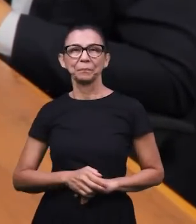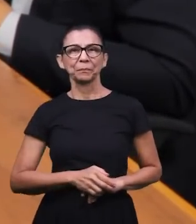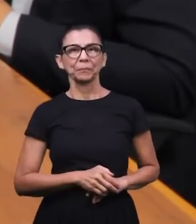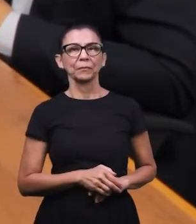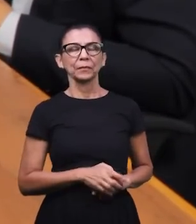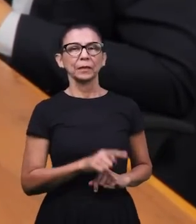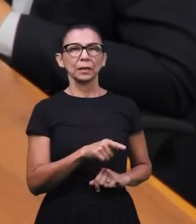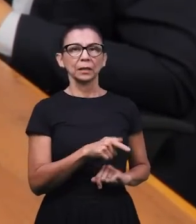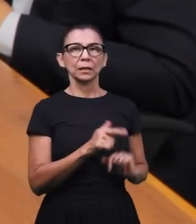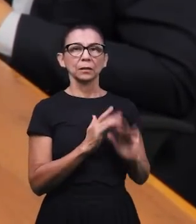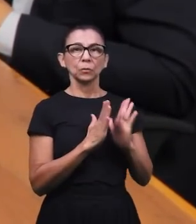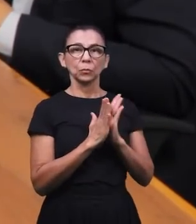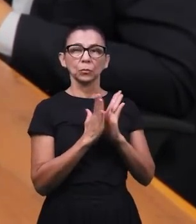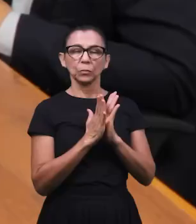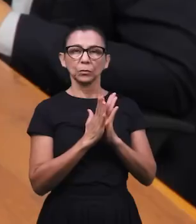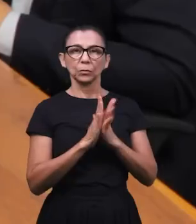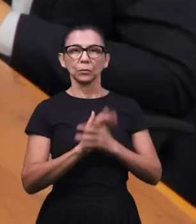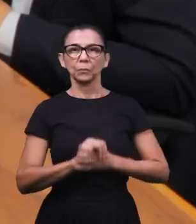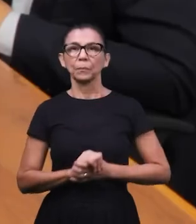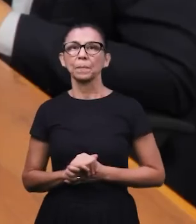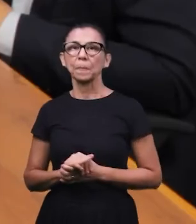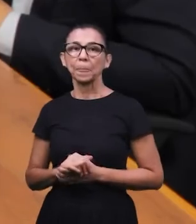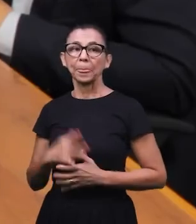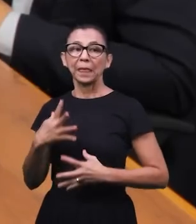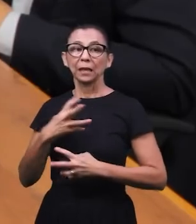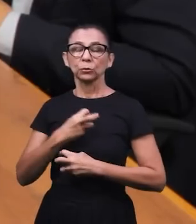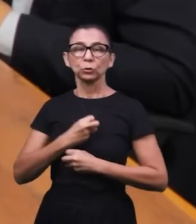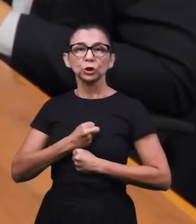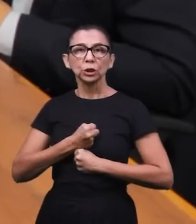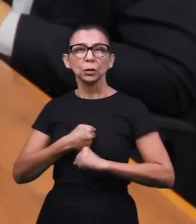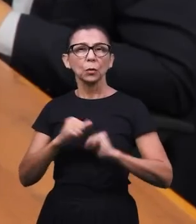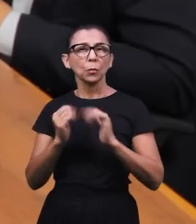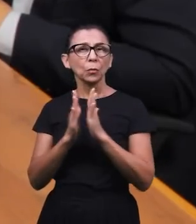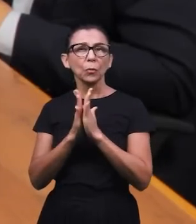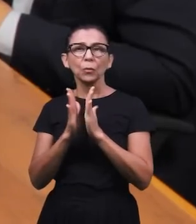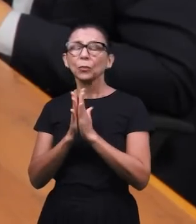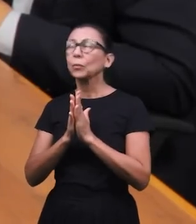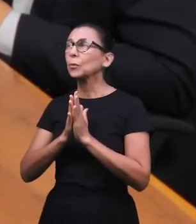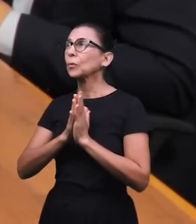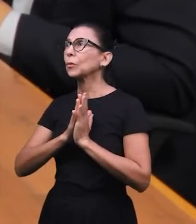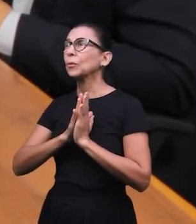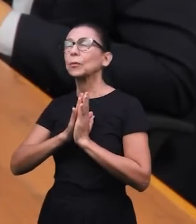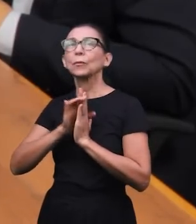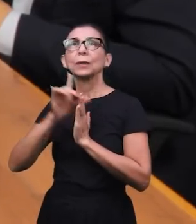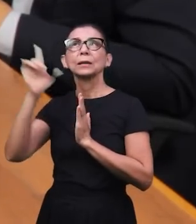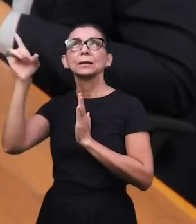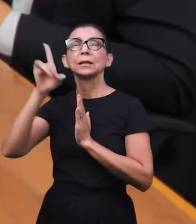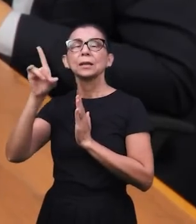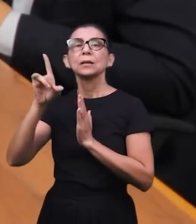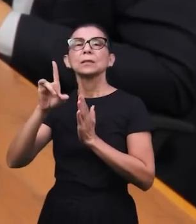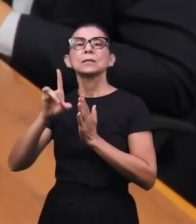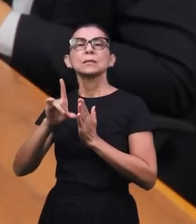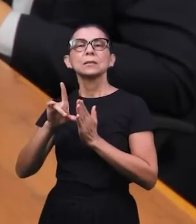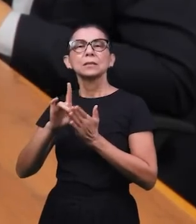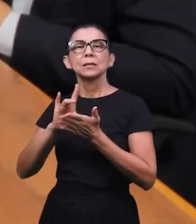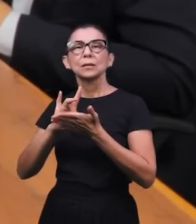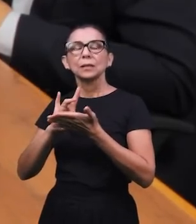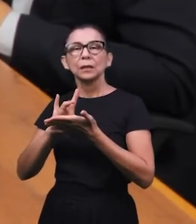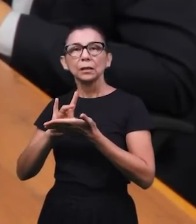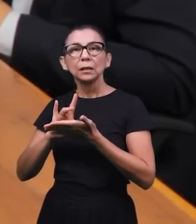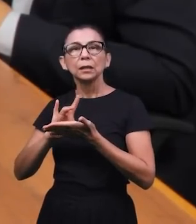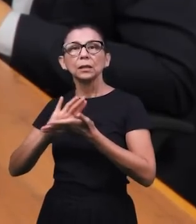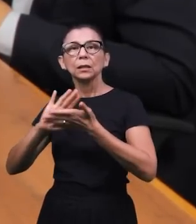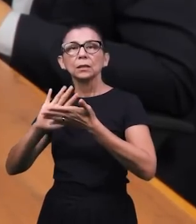em 2 Crônicas 33, diz assim, e ele angustiado orou deveras ao Senhor seu Deus, e humilhou-se muito ao